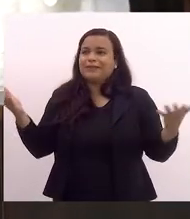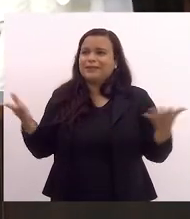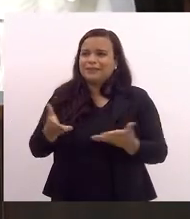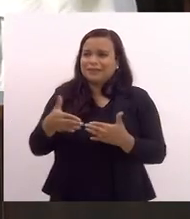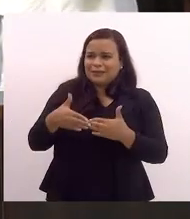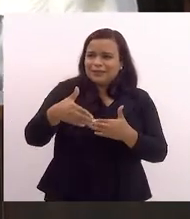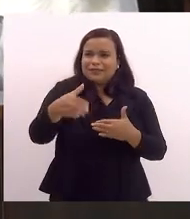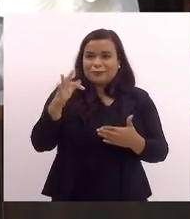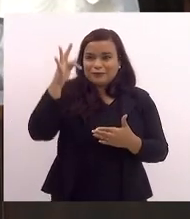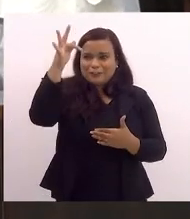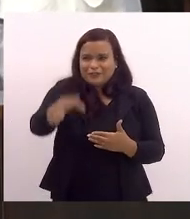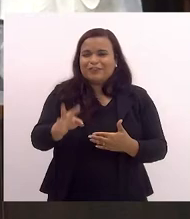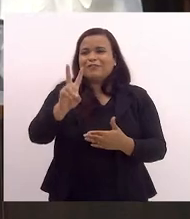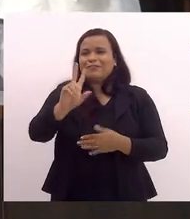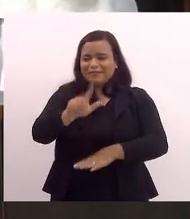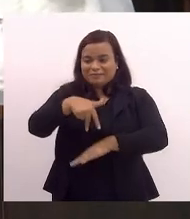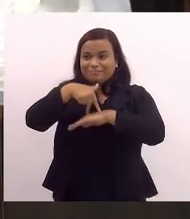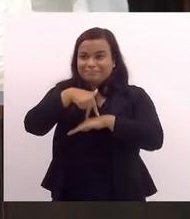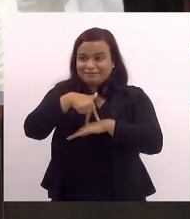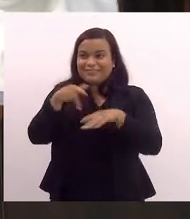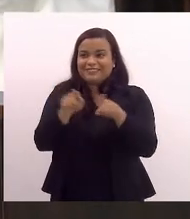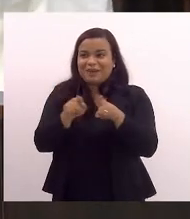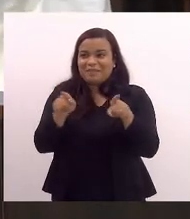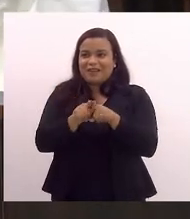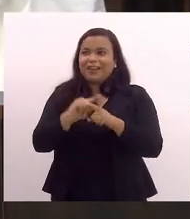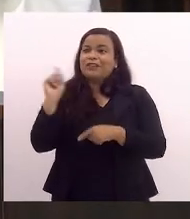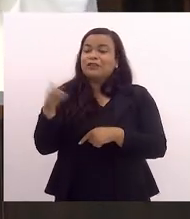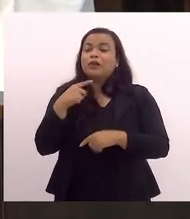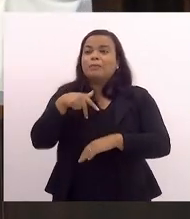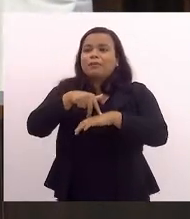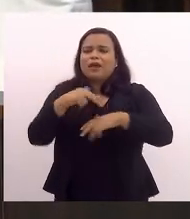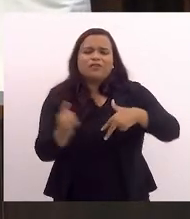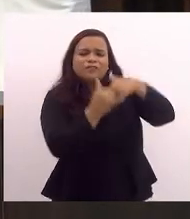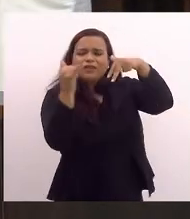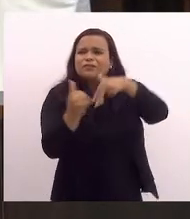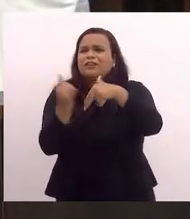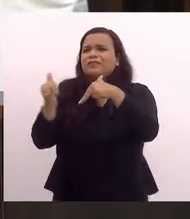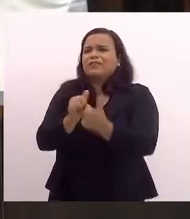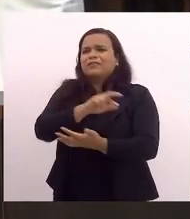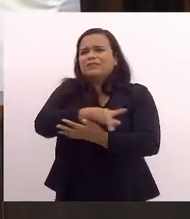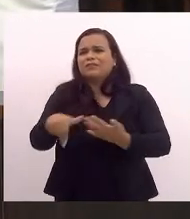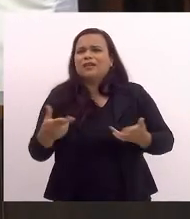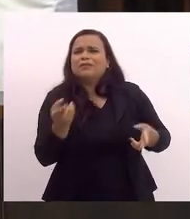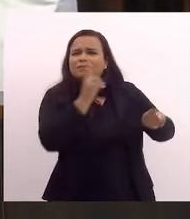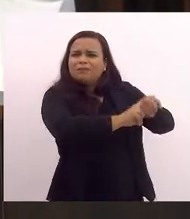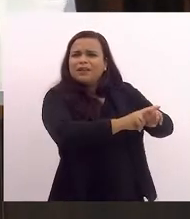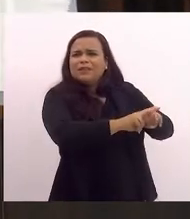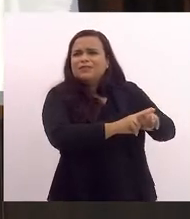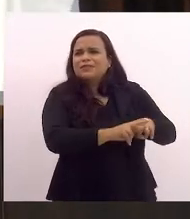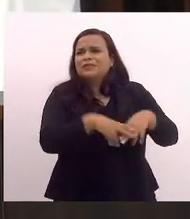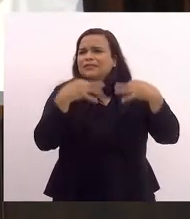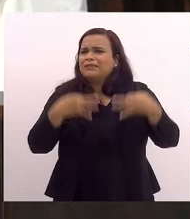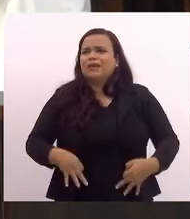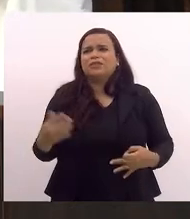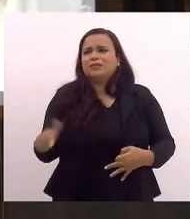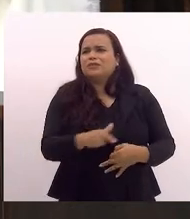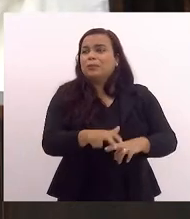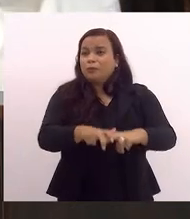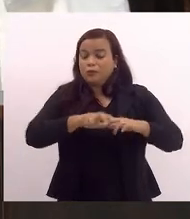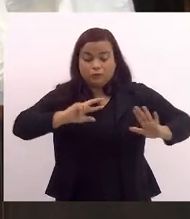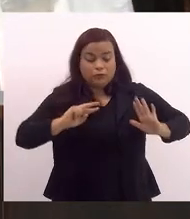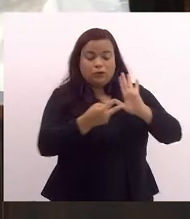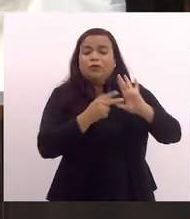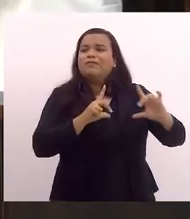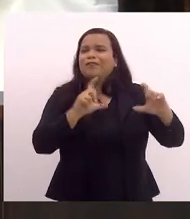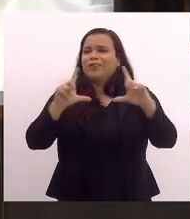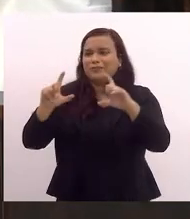virão. Fiquemos de pé por todas as vítimas presas injustamente pelo reconhecimento fotográfico. Fiquemos